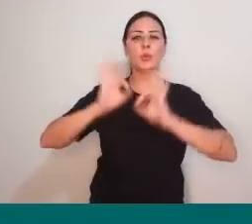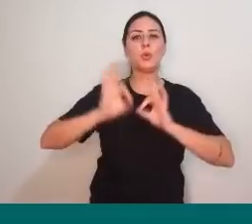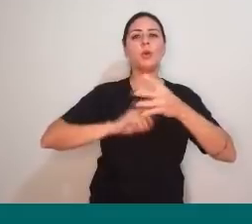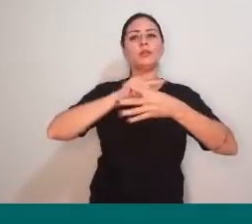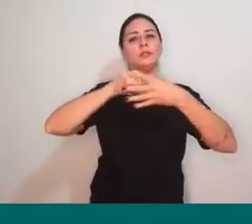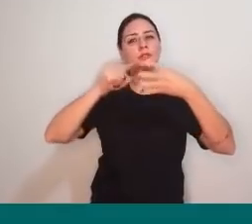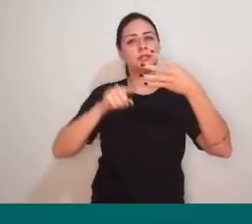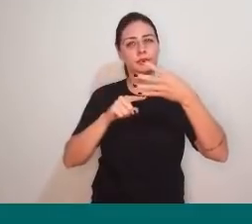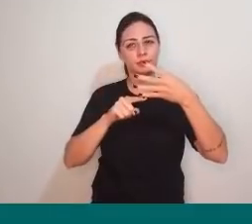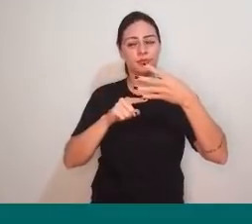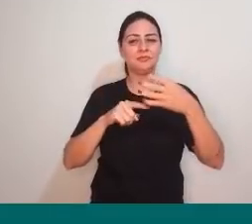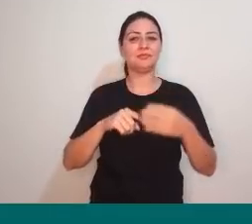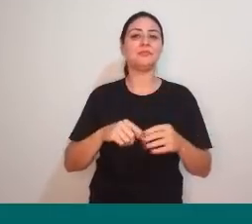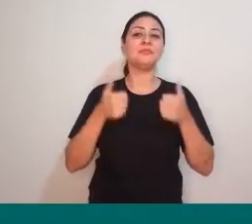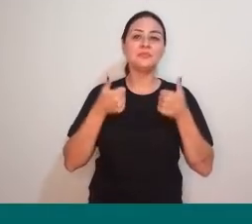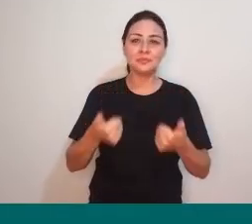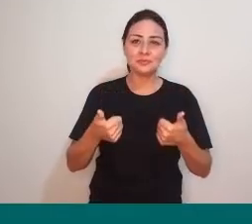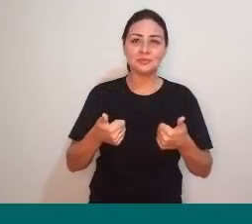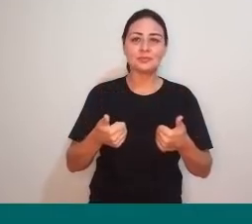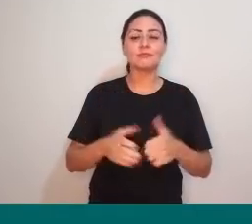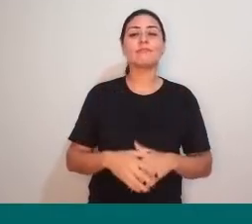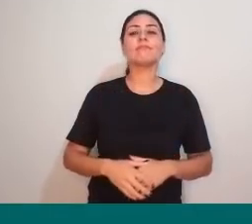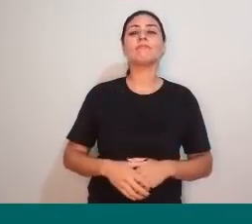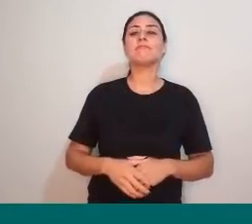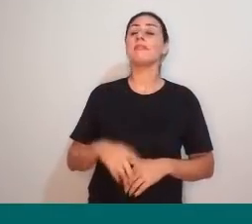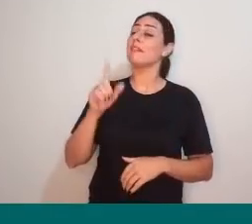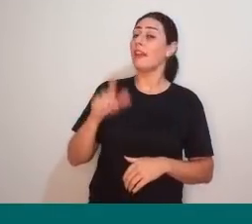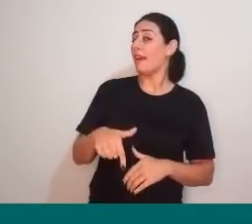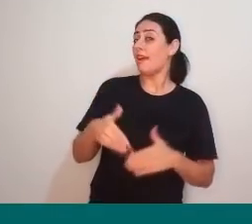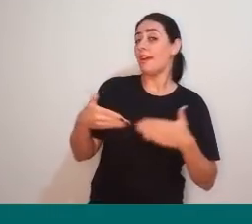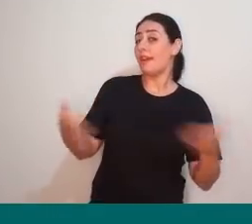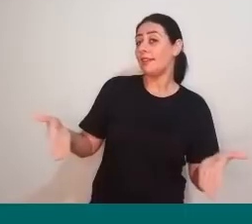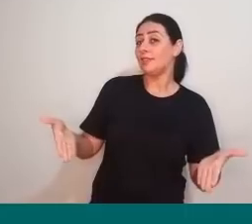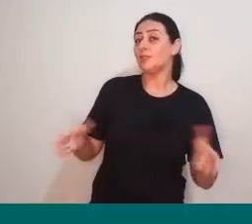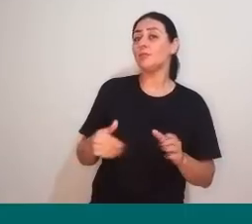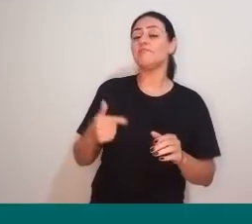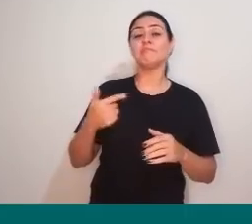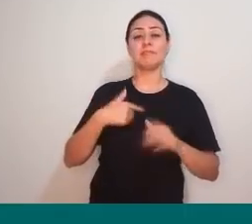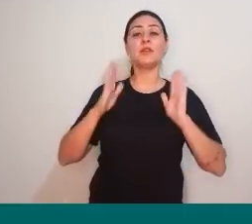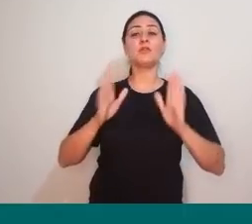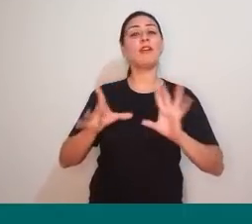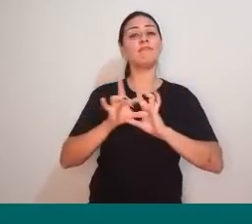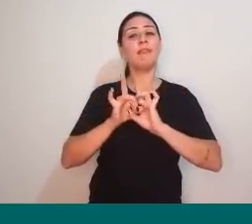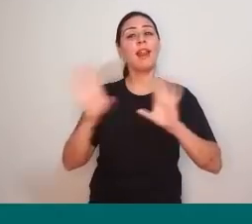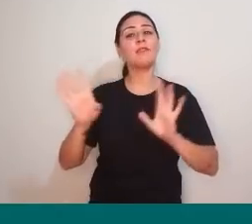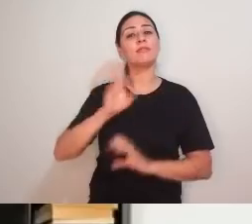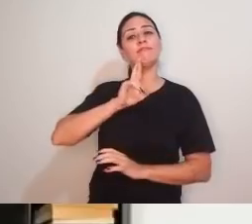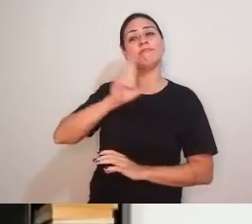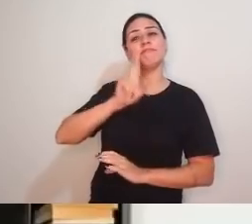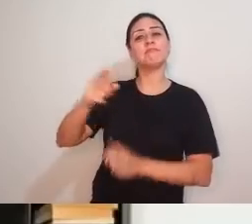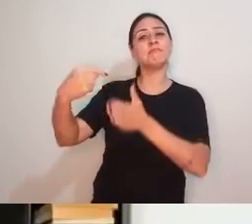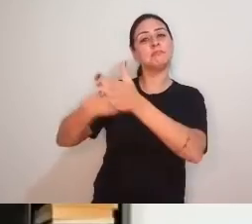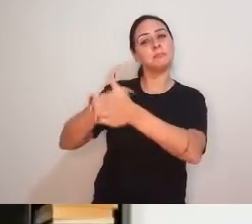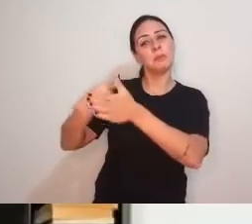bom? Era isso, Adriana. Estou livre aqui para responder questões.